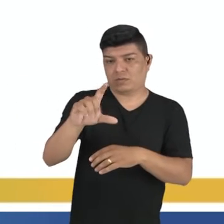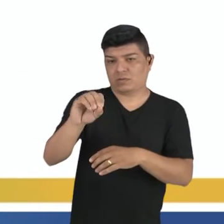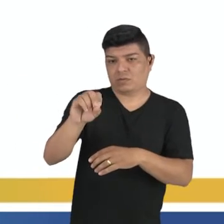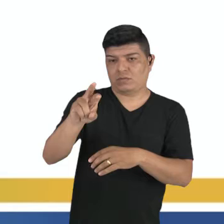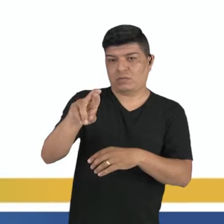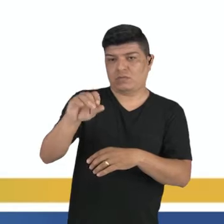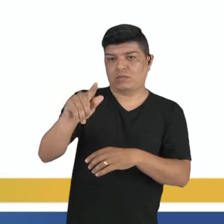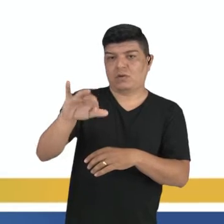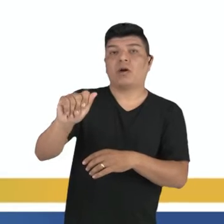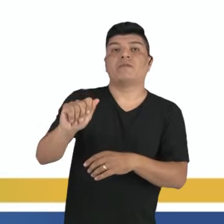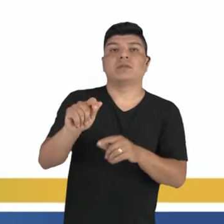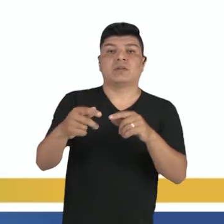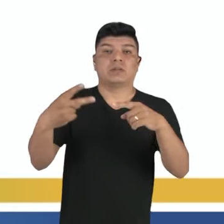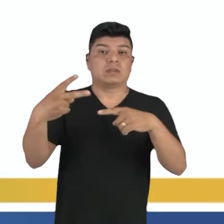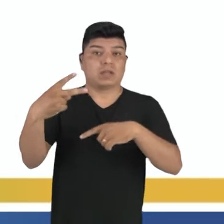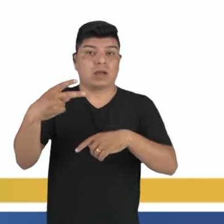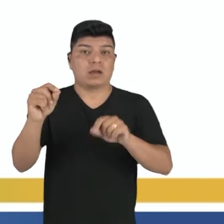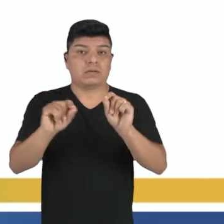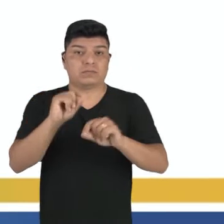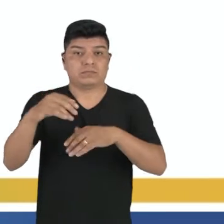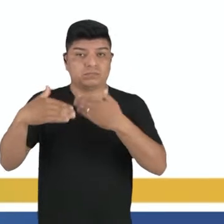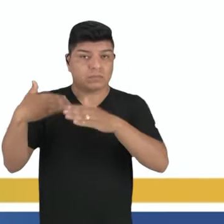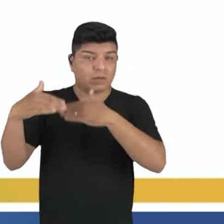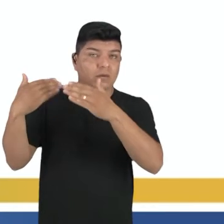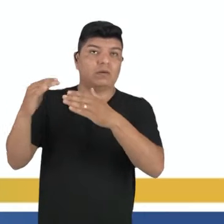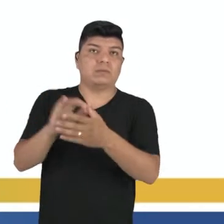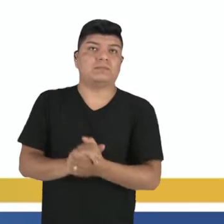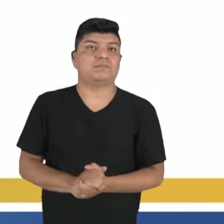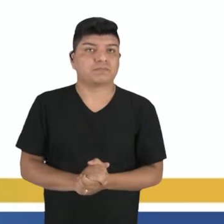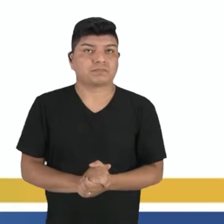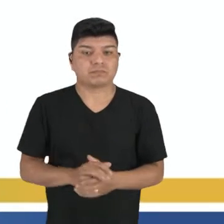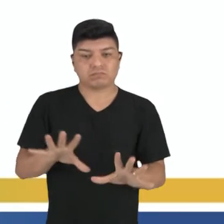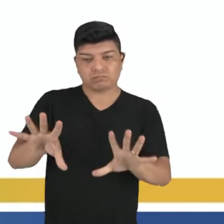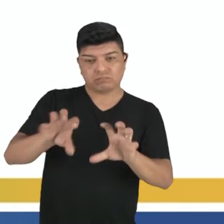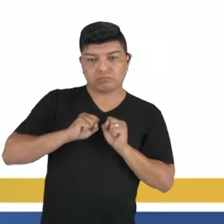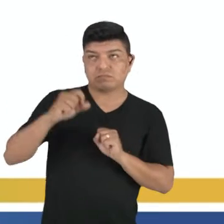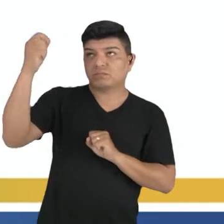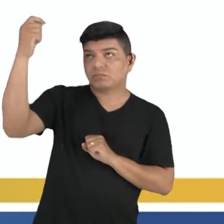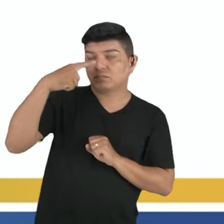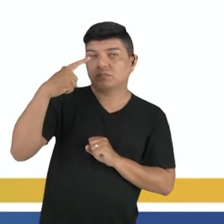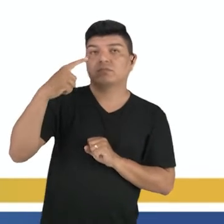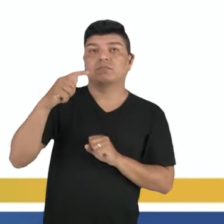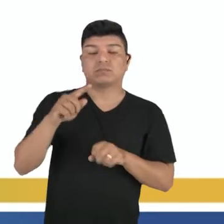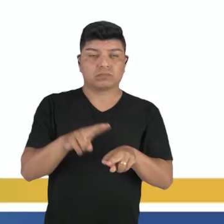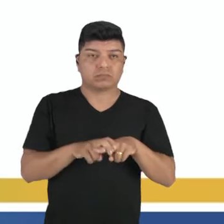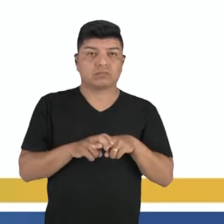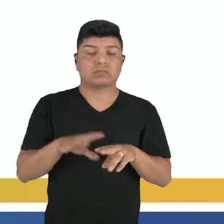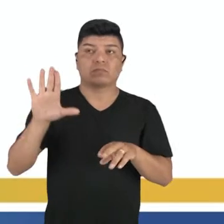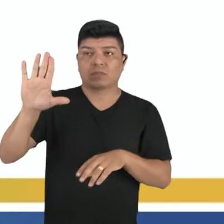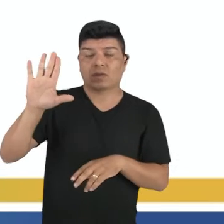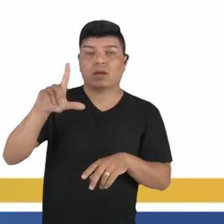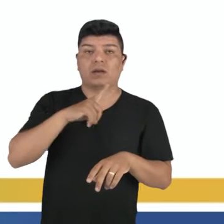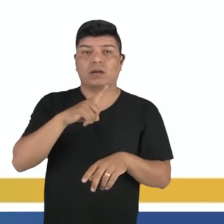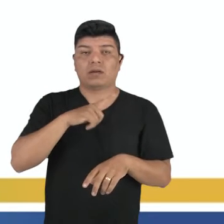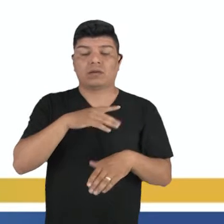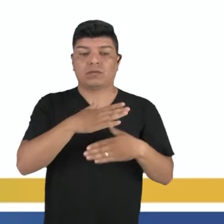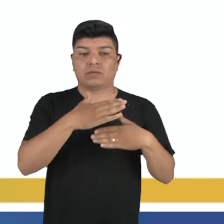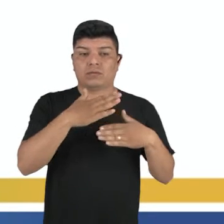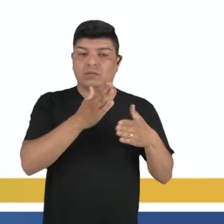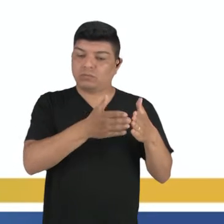na segunda parte né da durante o processo de absorção de luz lá na cor o fila